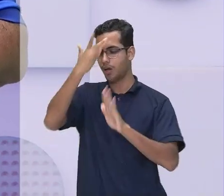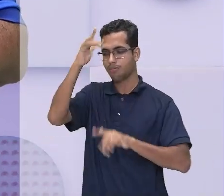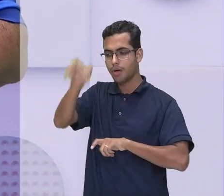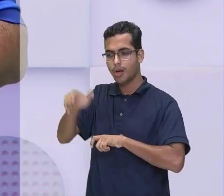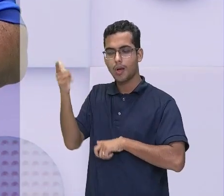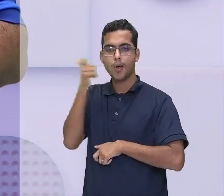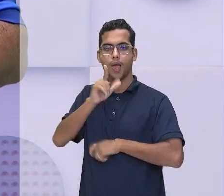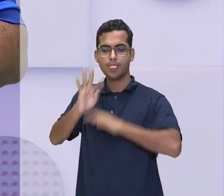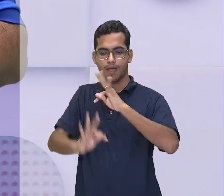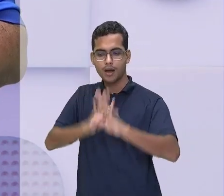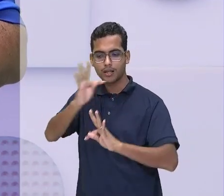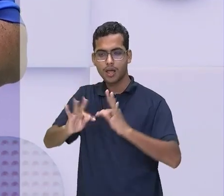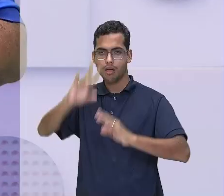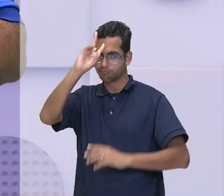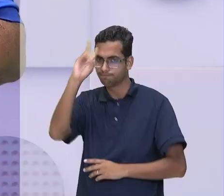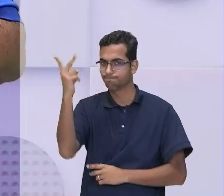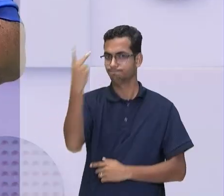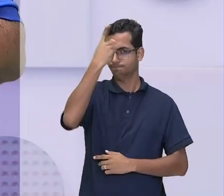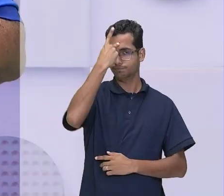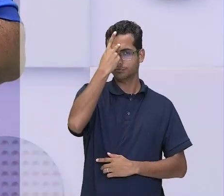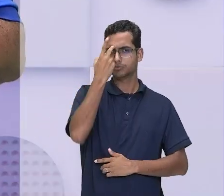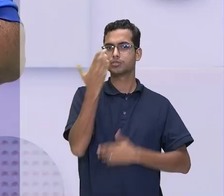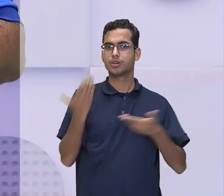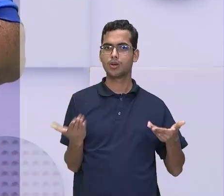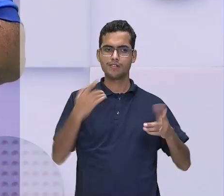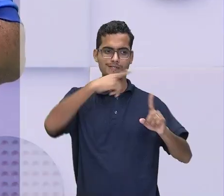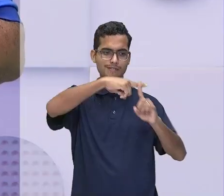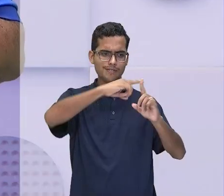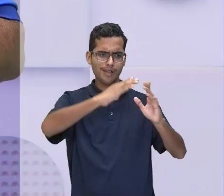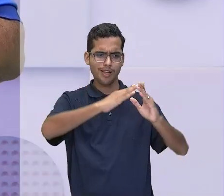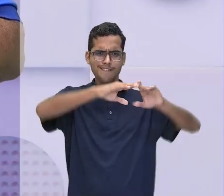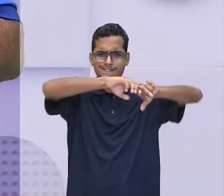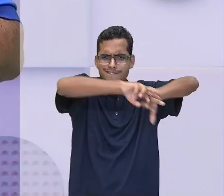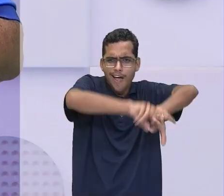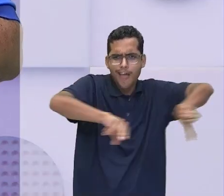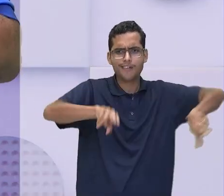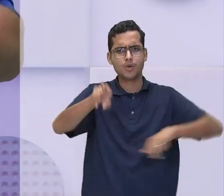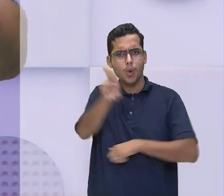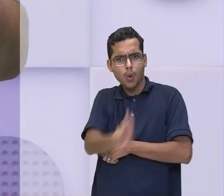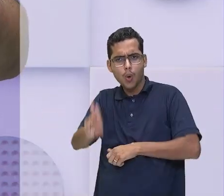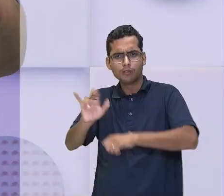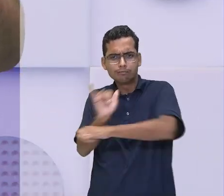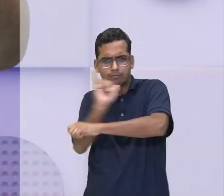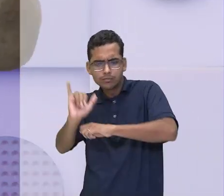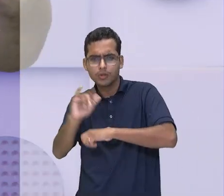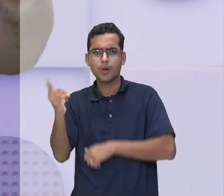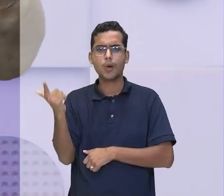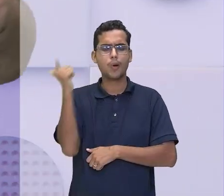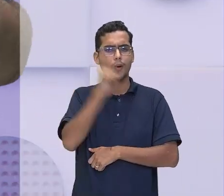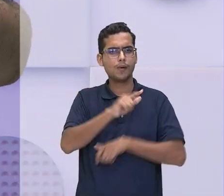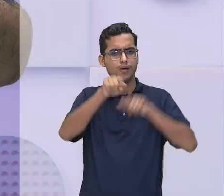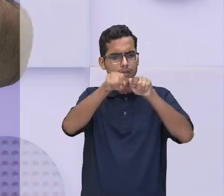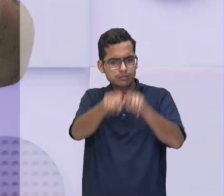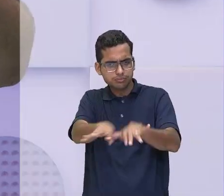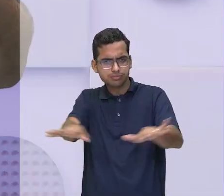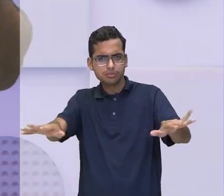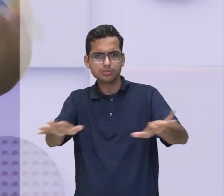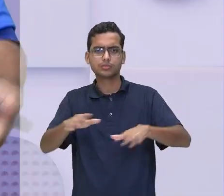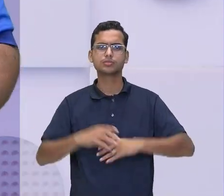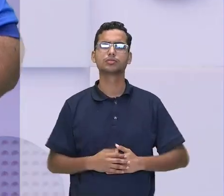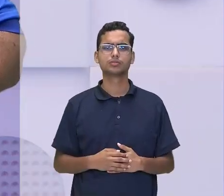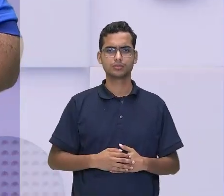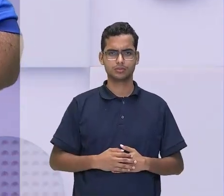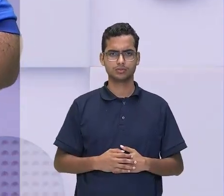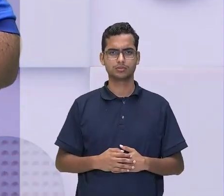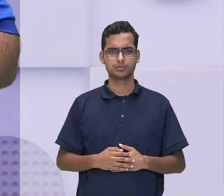usam, às vezes, dessa terapia pela fé para ter seus lugares que tratam de pessoas que são